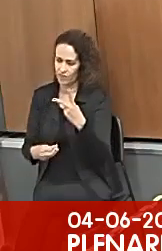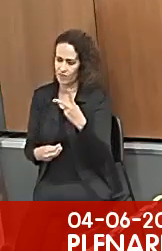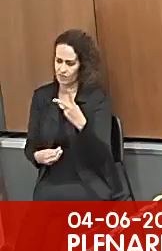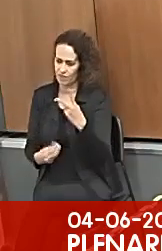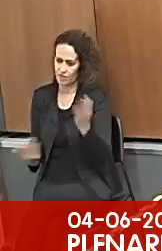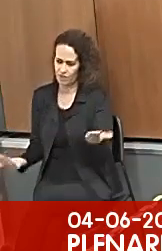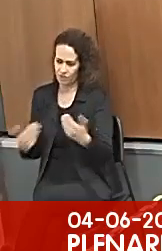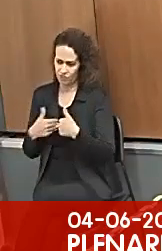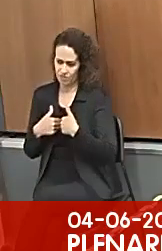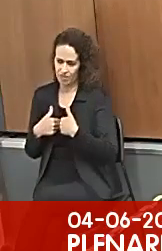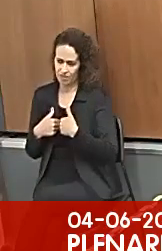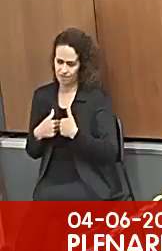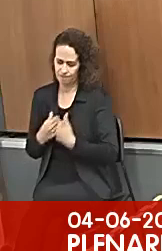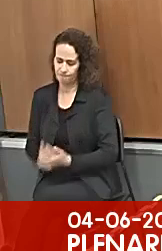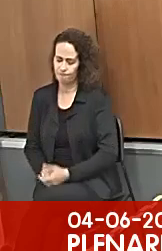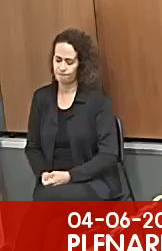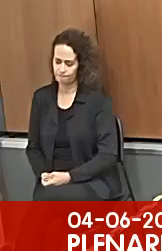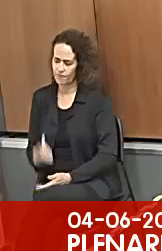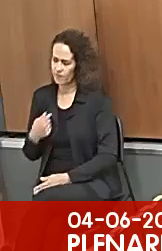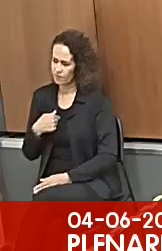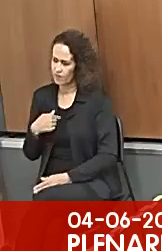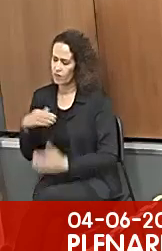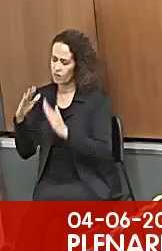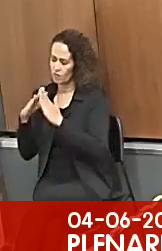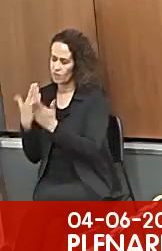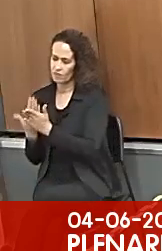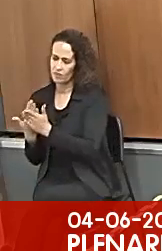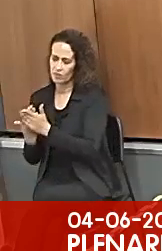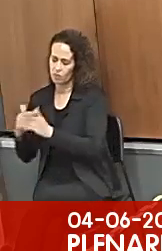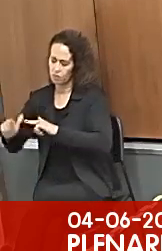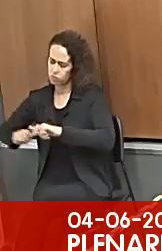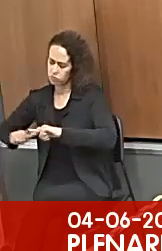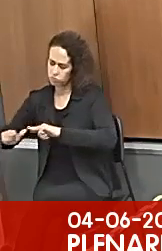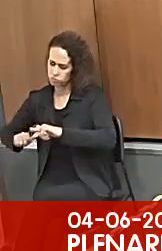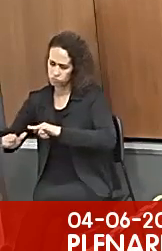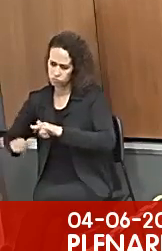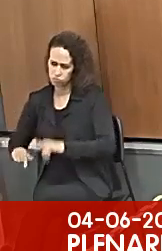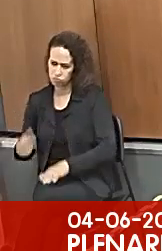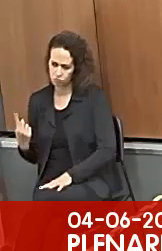dia, passando por uma das escolas que eu trabalhava,